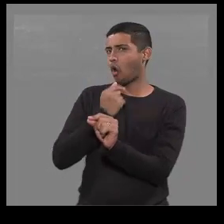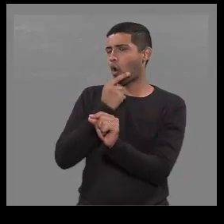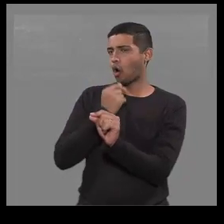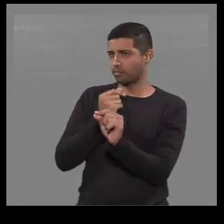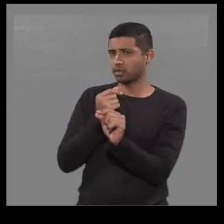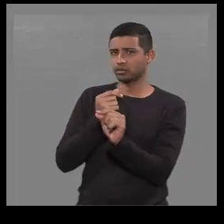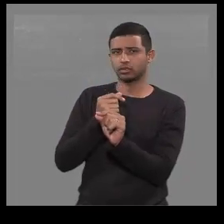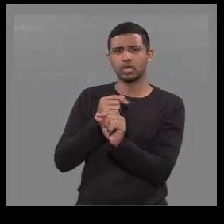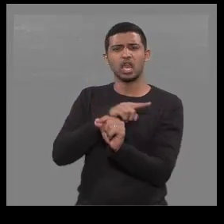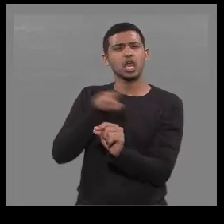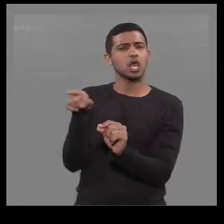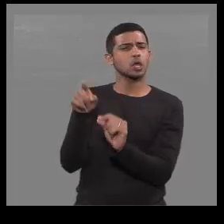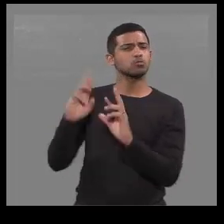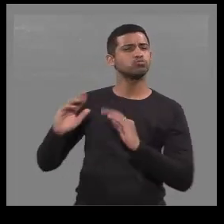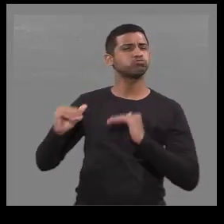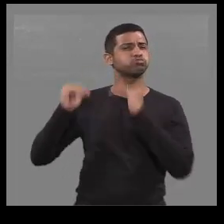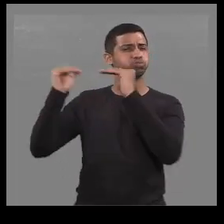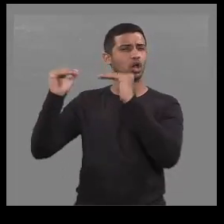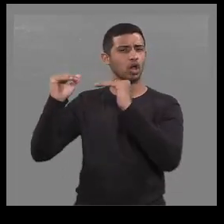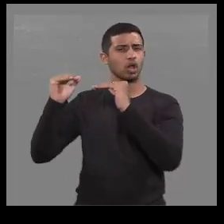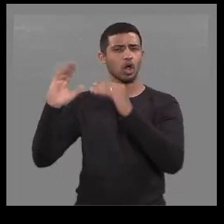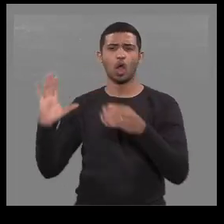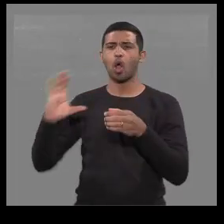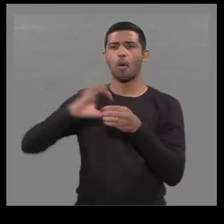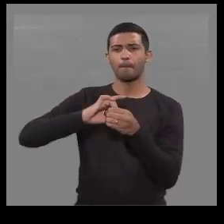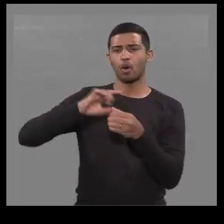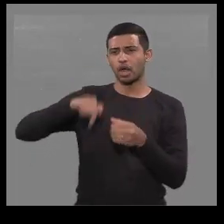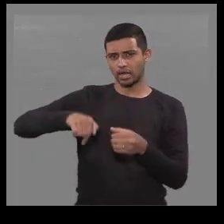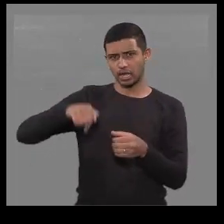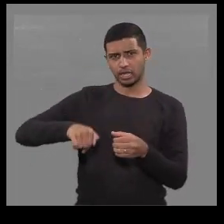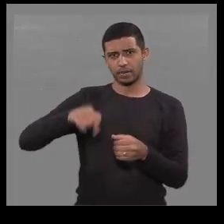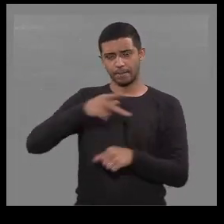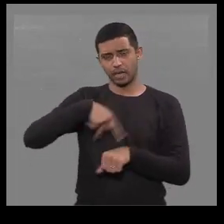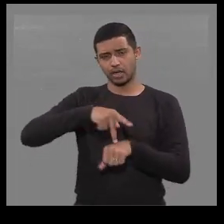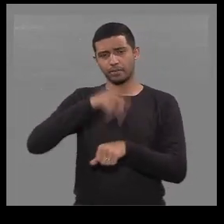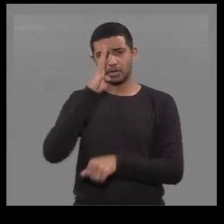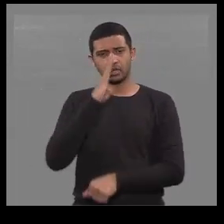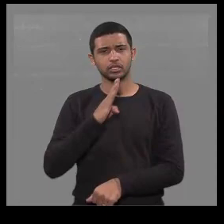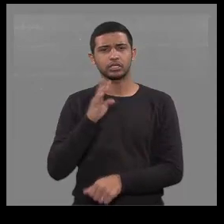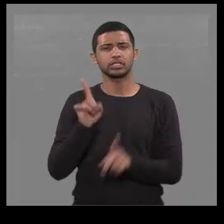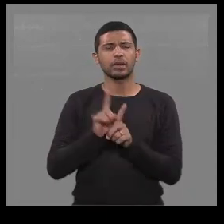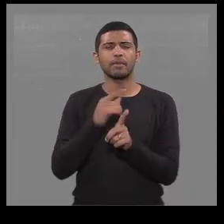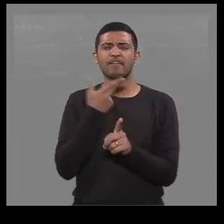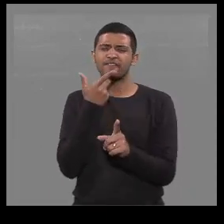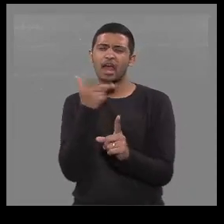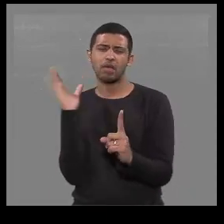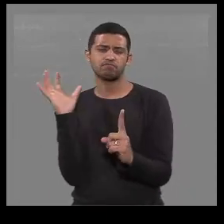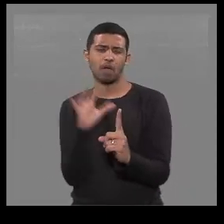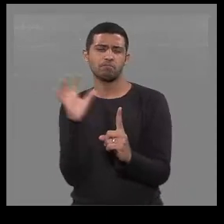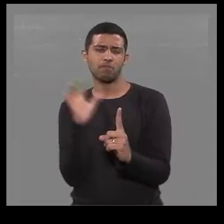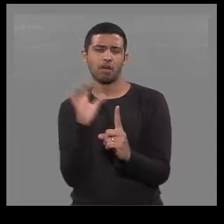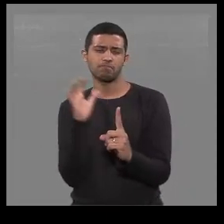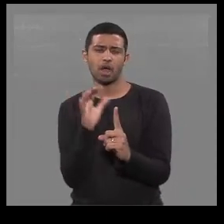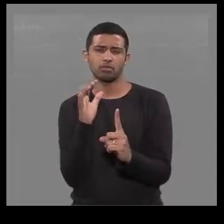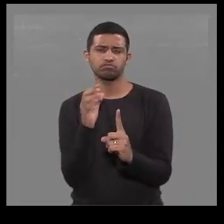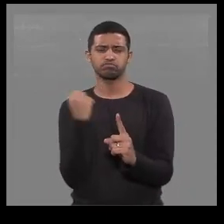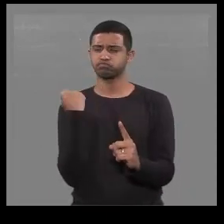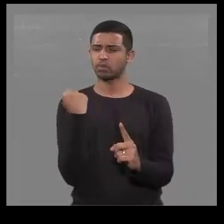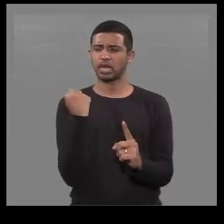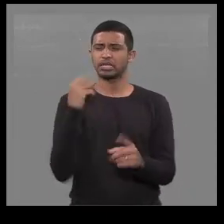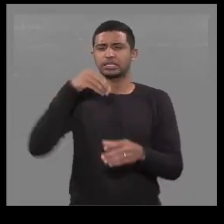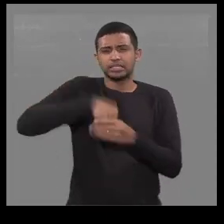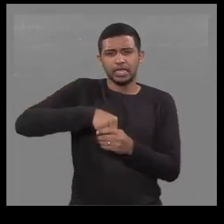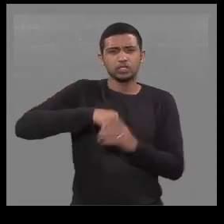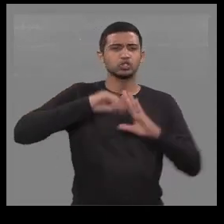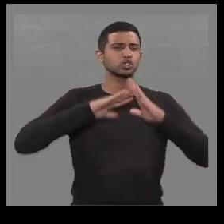masculino mesmo. Quem são os grandes líderes corporativos nesse país? A gente falar também de influência de poder